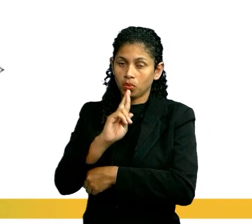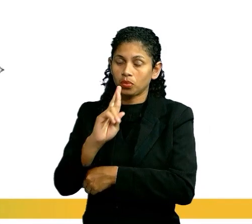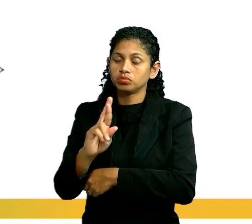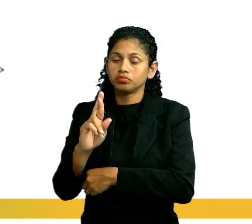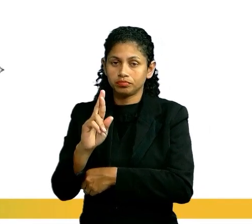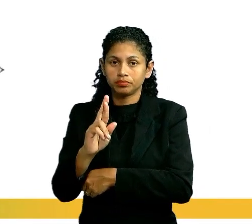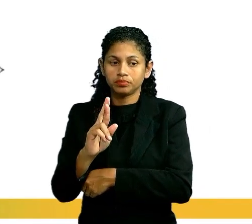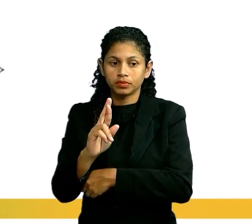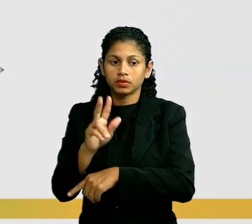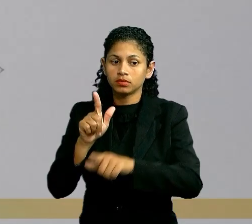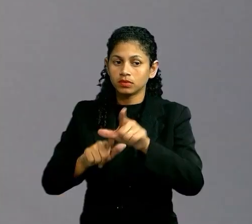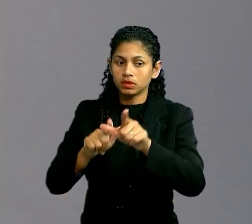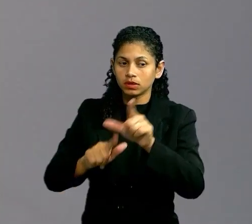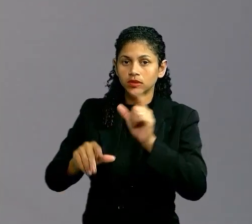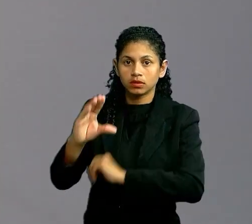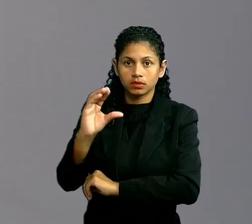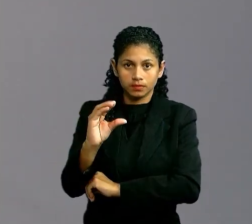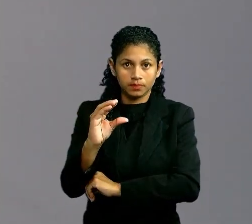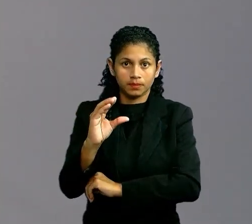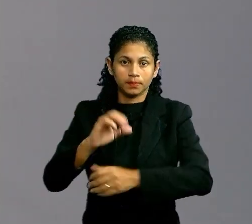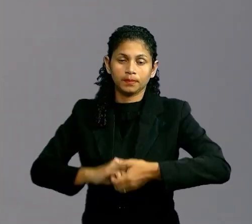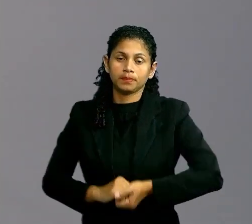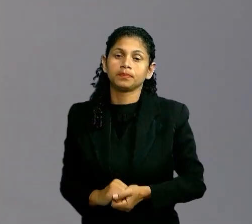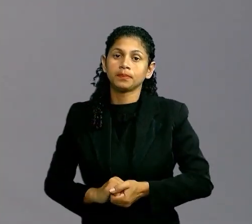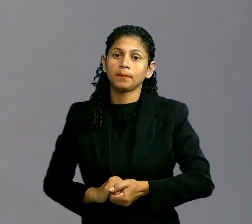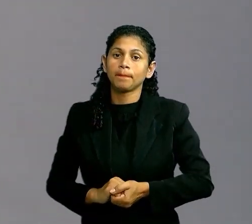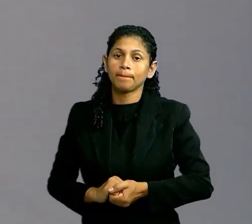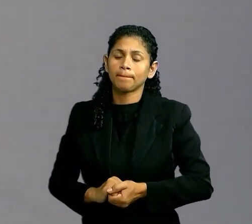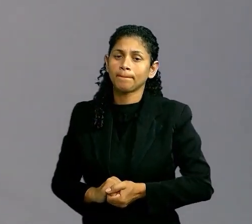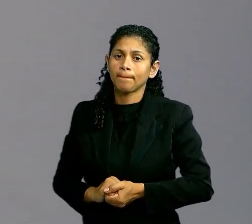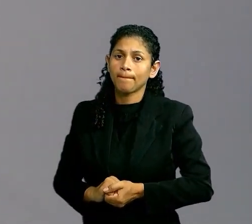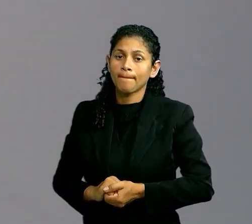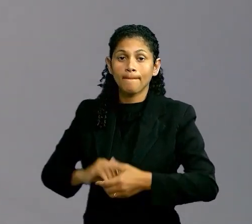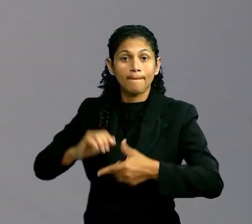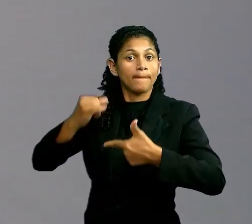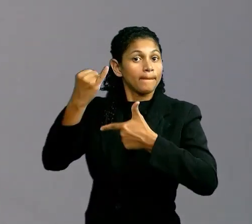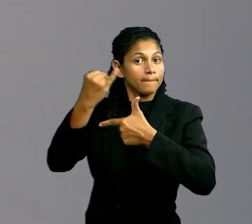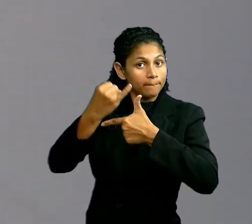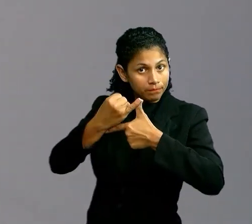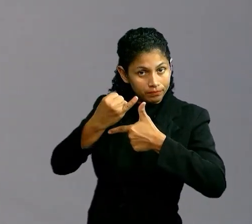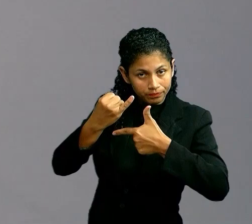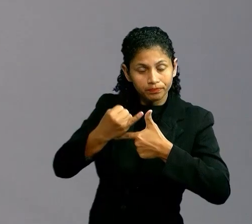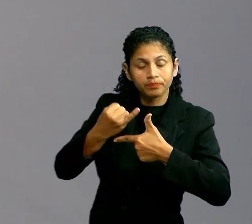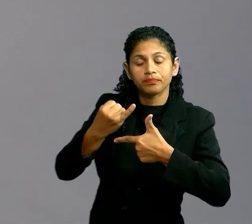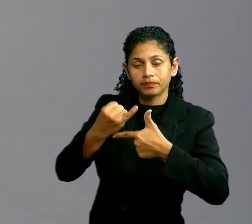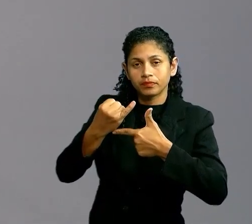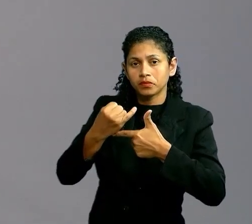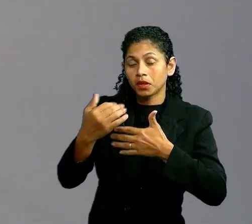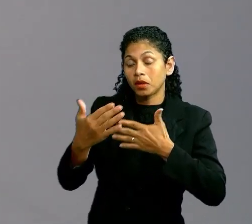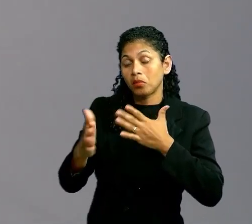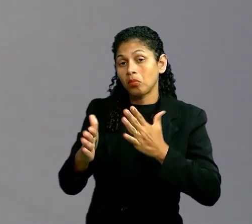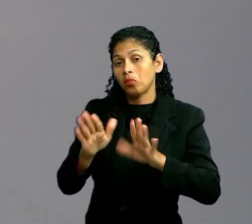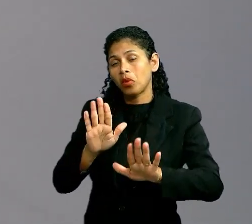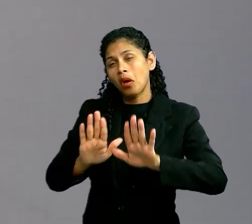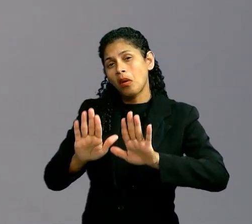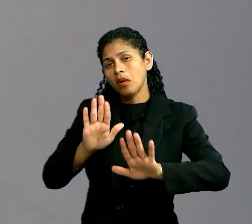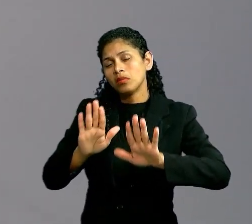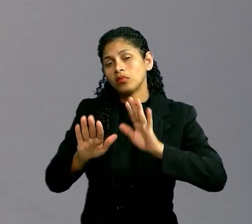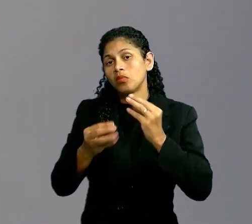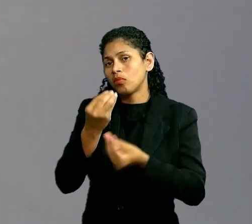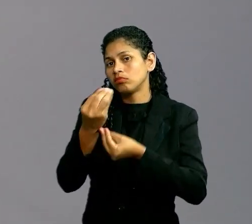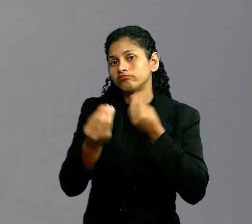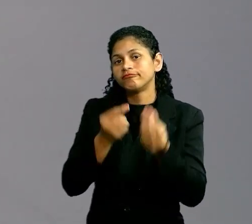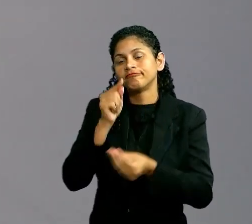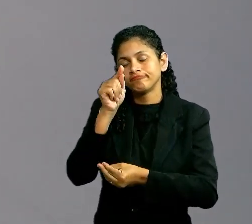vai ser a letra C. Ou seja, trigonometria no triângulo retângulo depende de como você administra